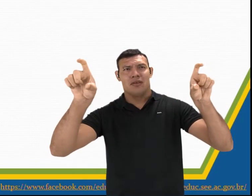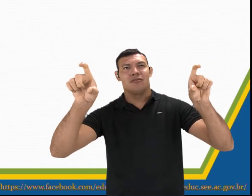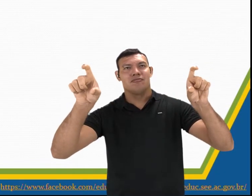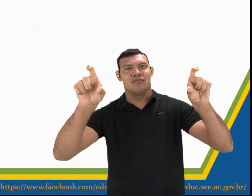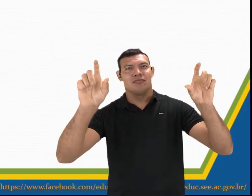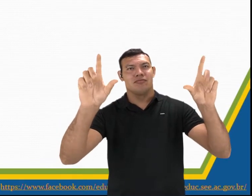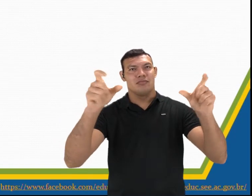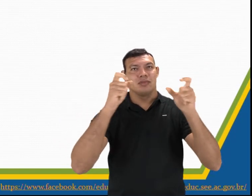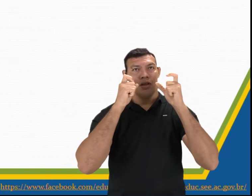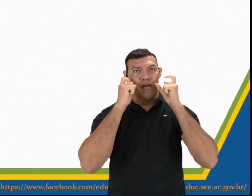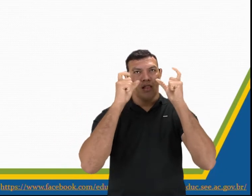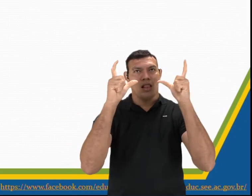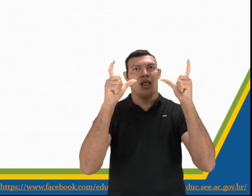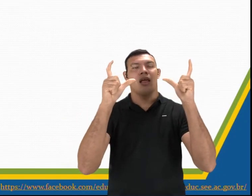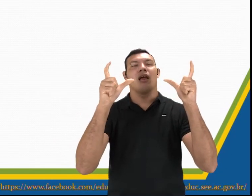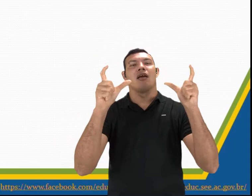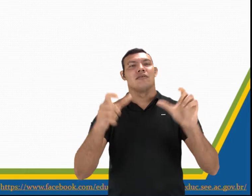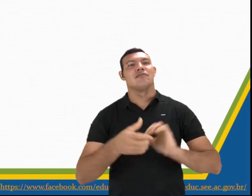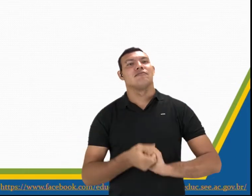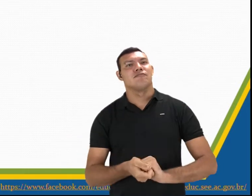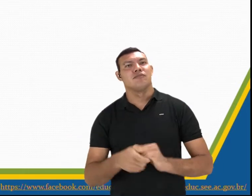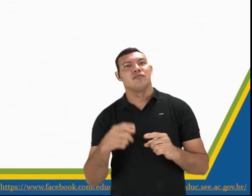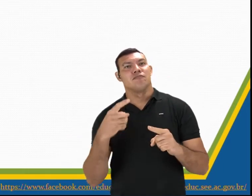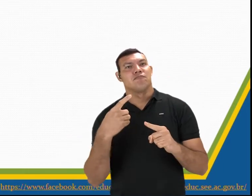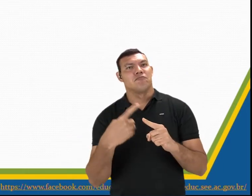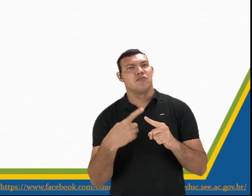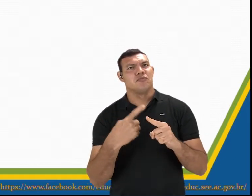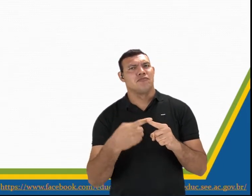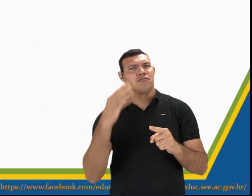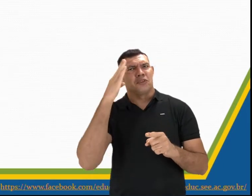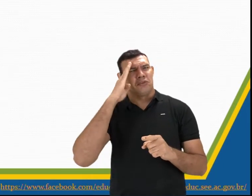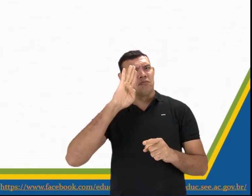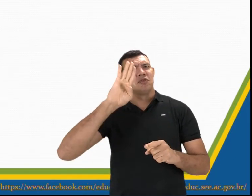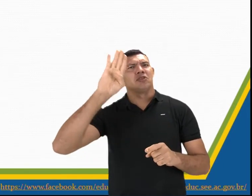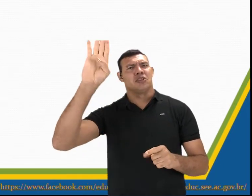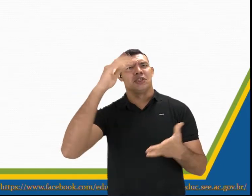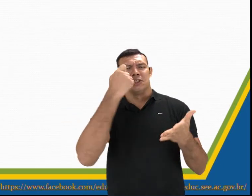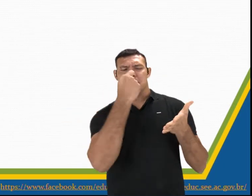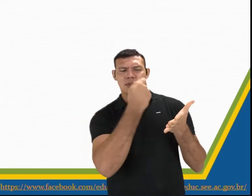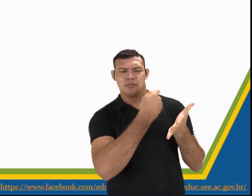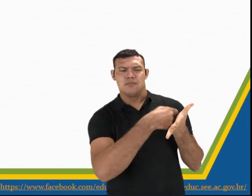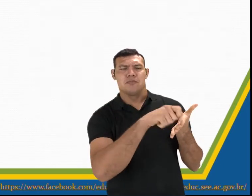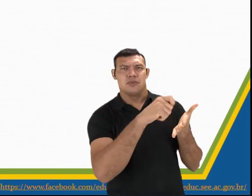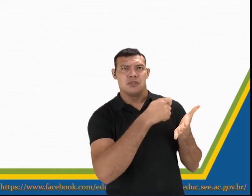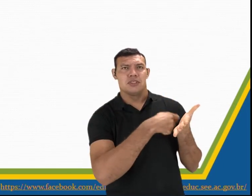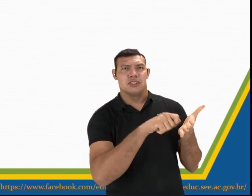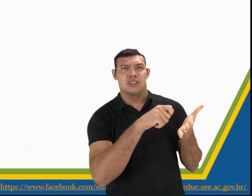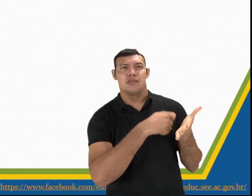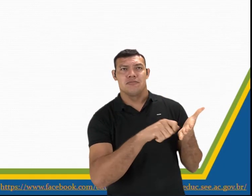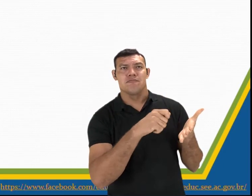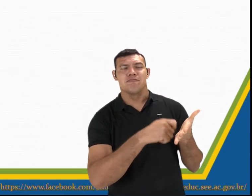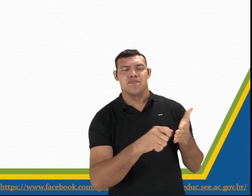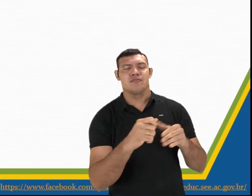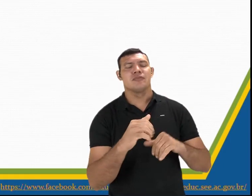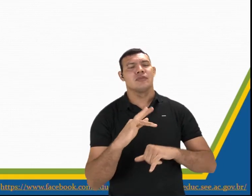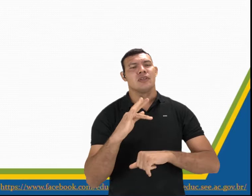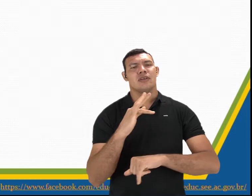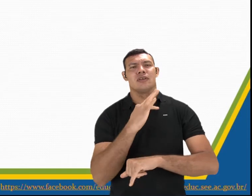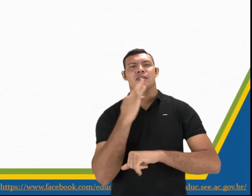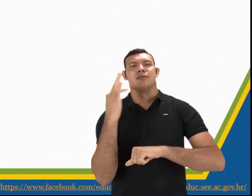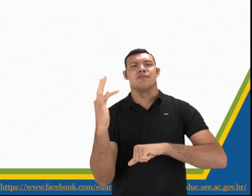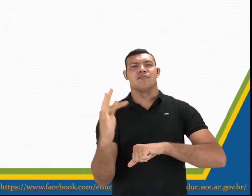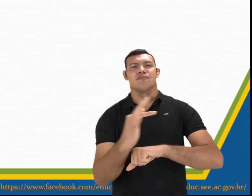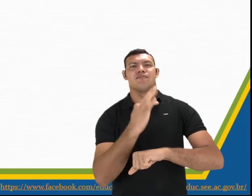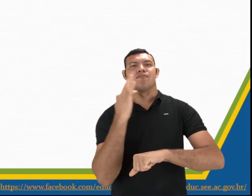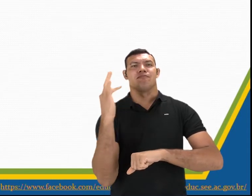a atenção do público leitor, principalmente ao gênero escrito, a maneira formal com que essa notícia vem a